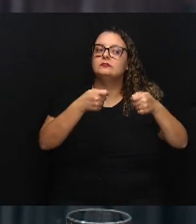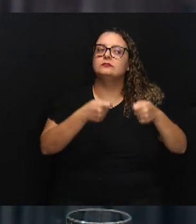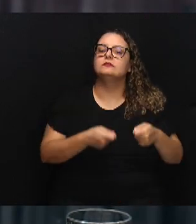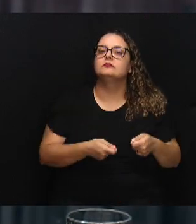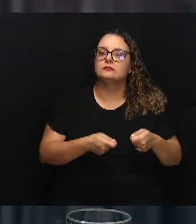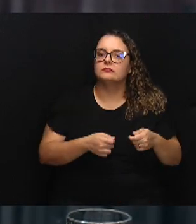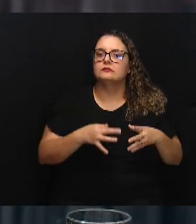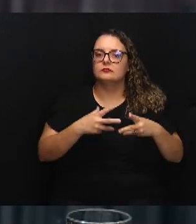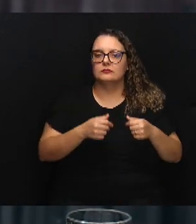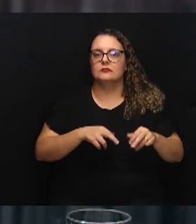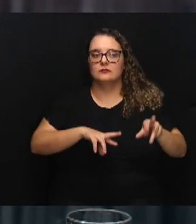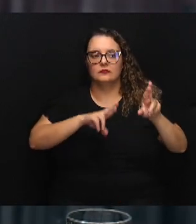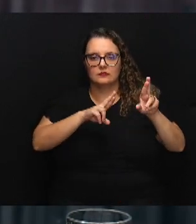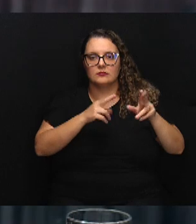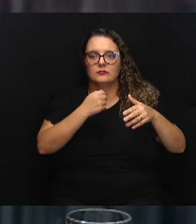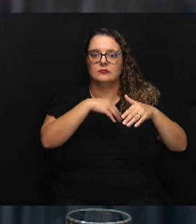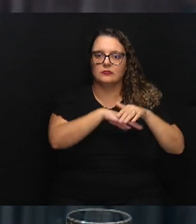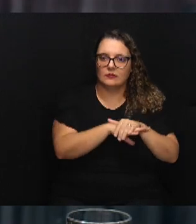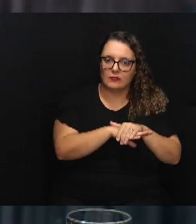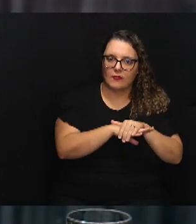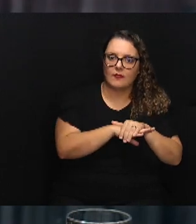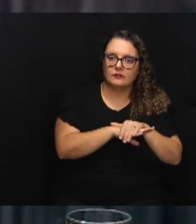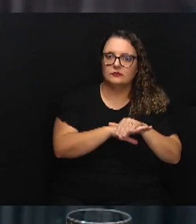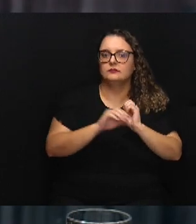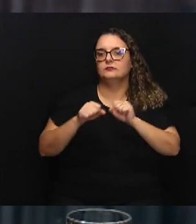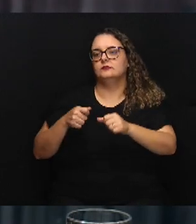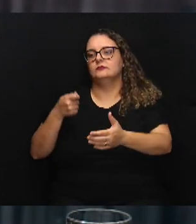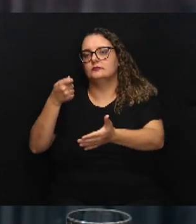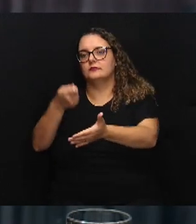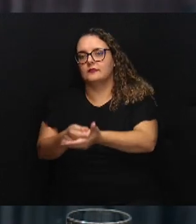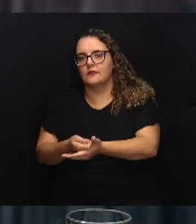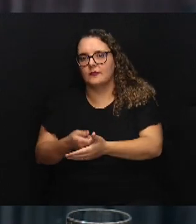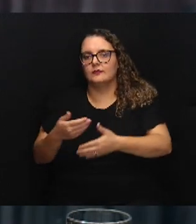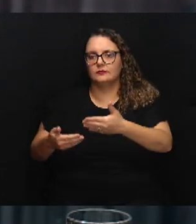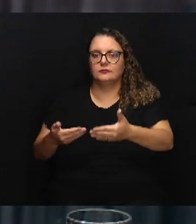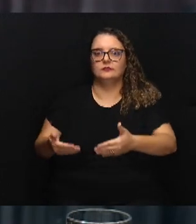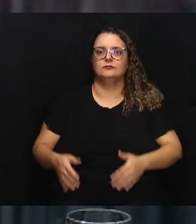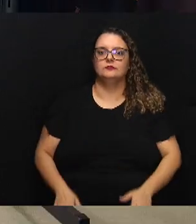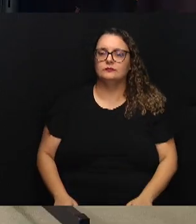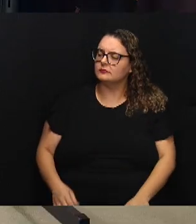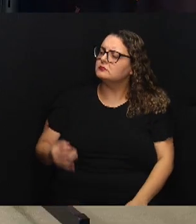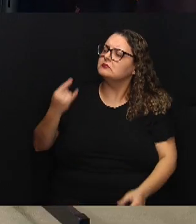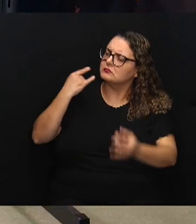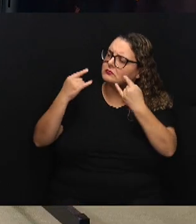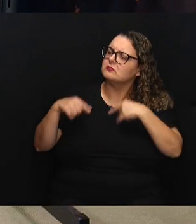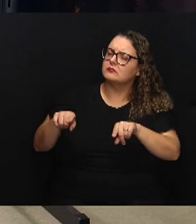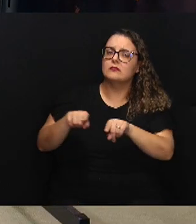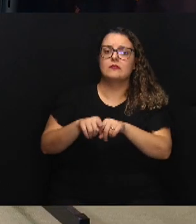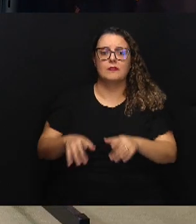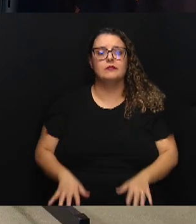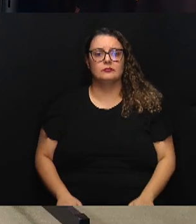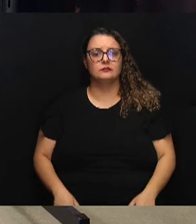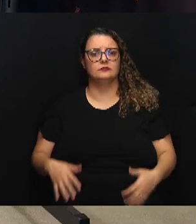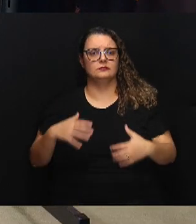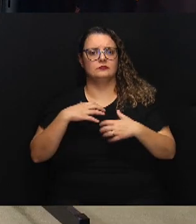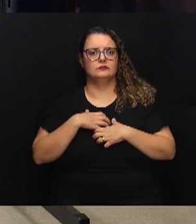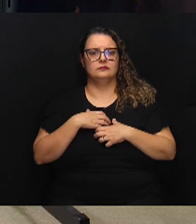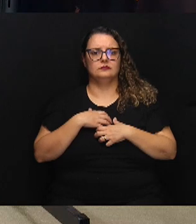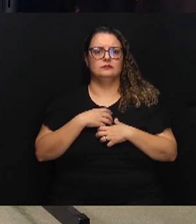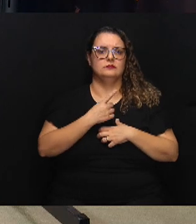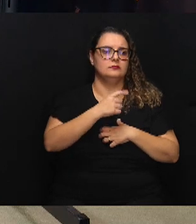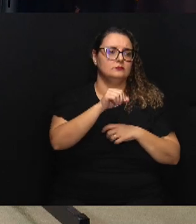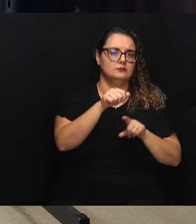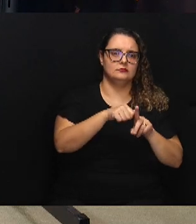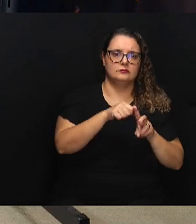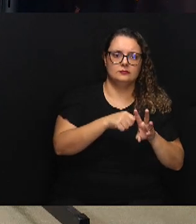do que você esperava guardar, aí sim eles dão um passo à frente, né? Interessante também, né? Antes a gente sentia muito pessoas fechando 10